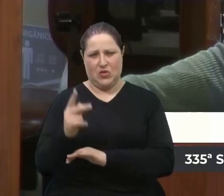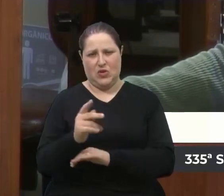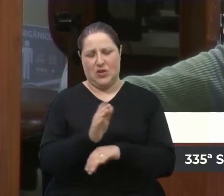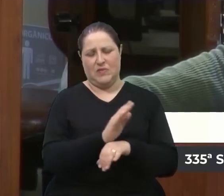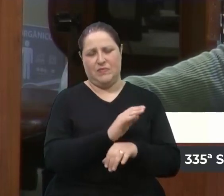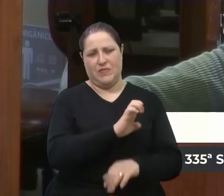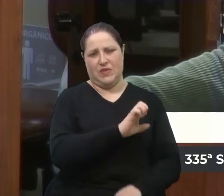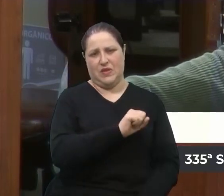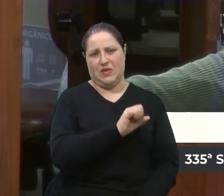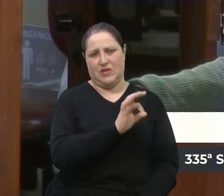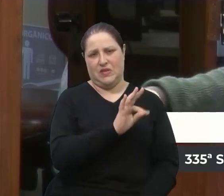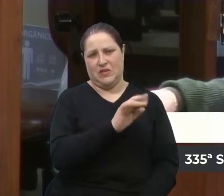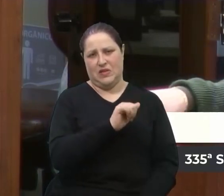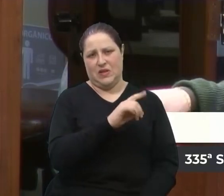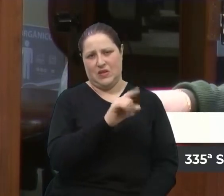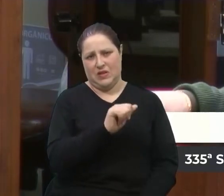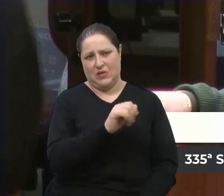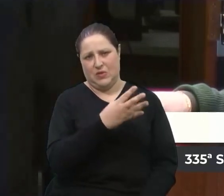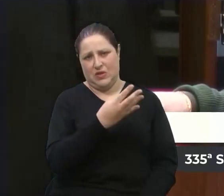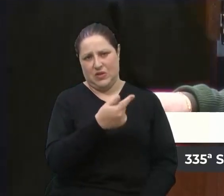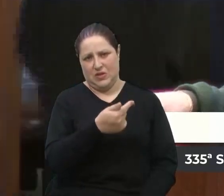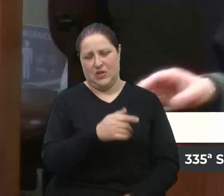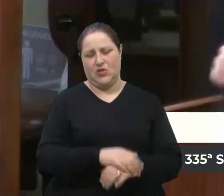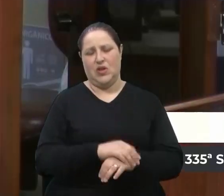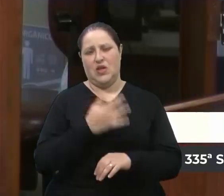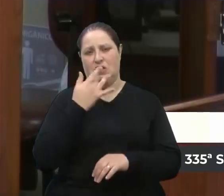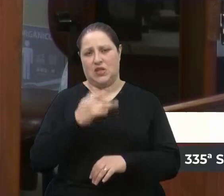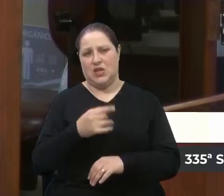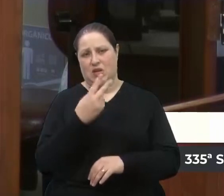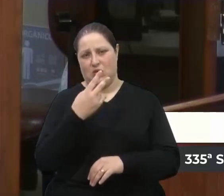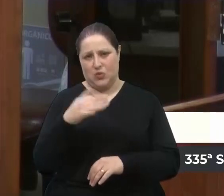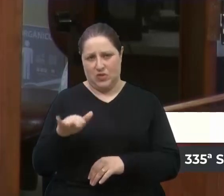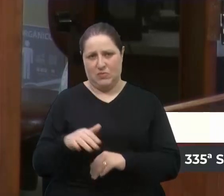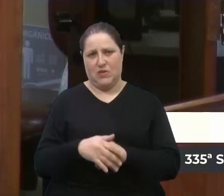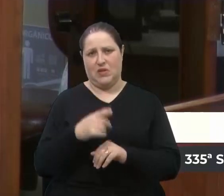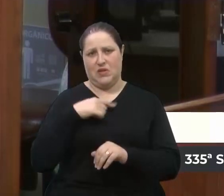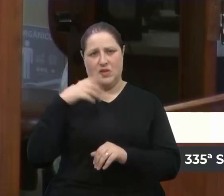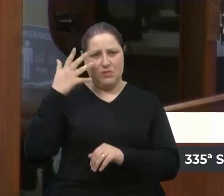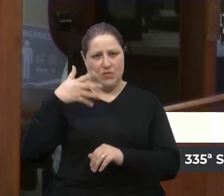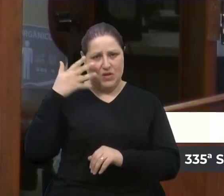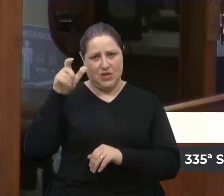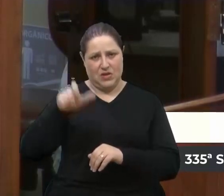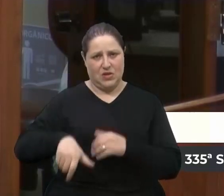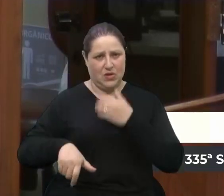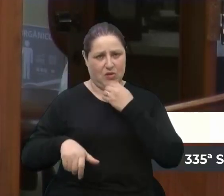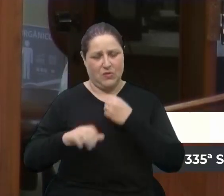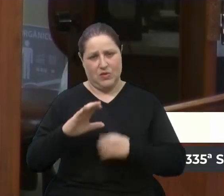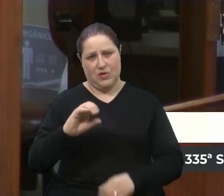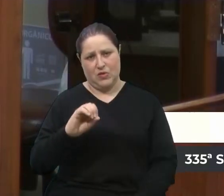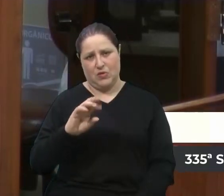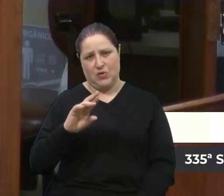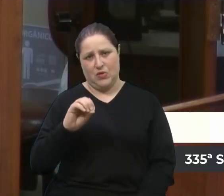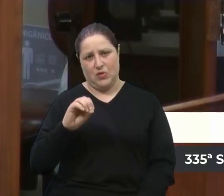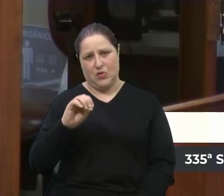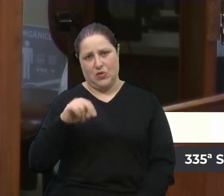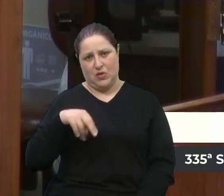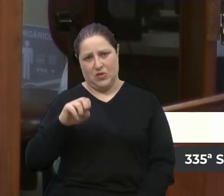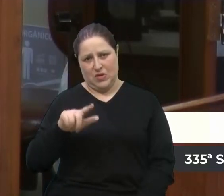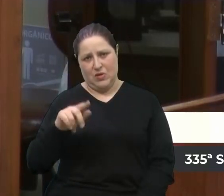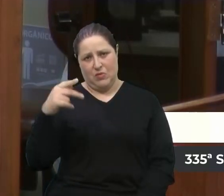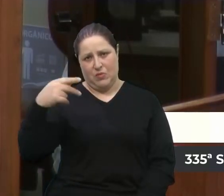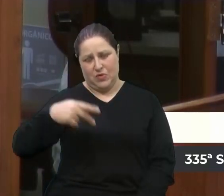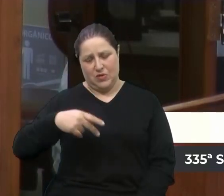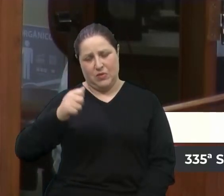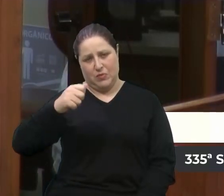da manhã, no período da tarde, às 14h30, teremos uma palestra com o coronel Caminha, coronel da Reserva do Exército Brasileiro de